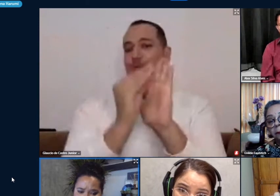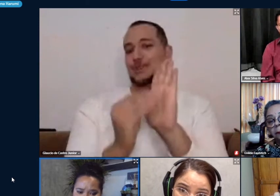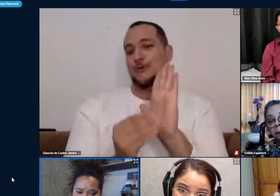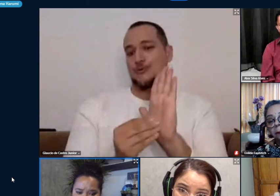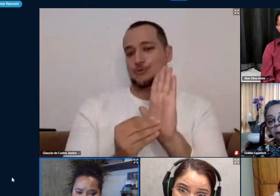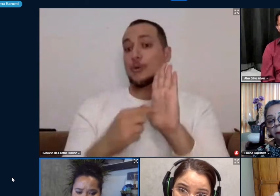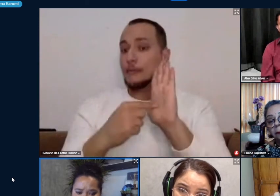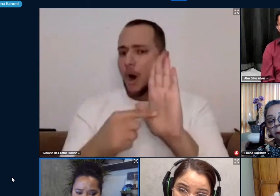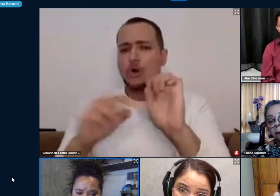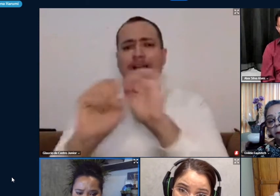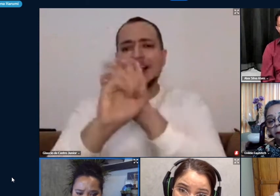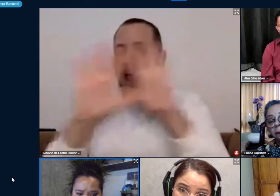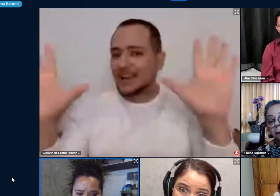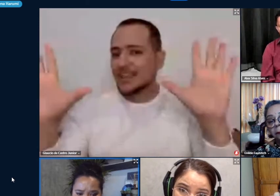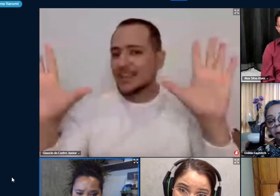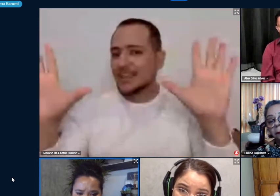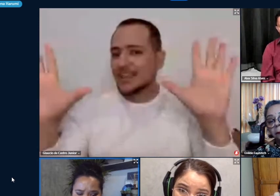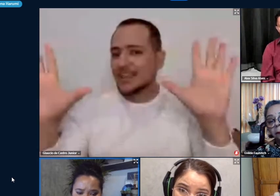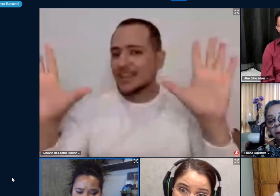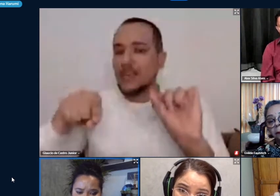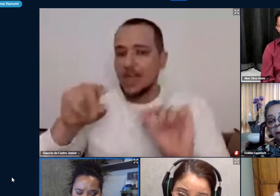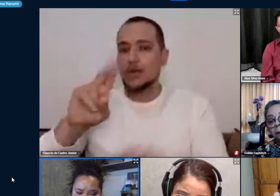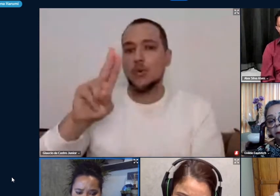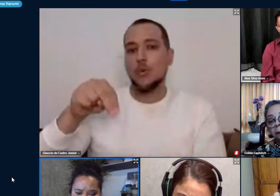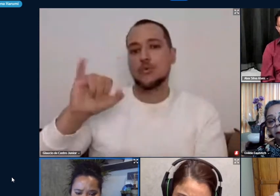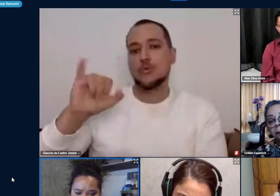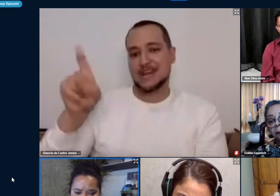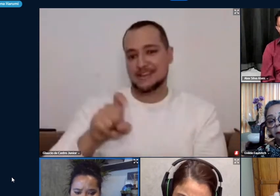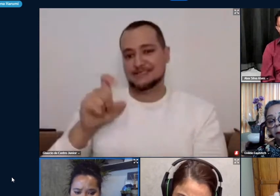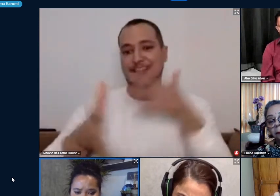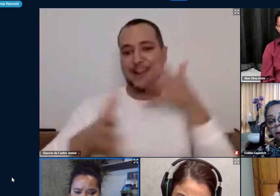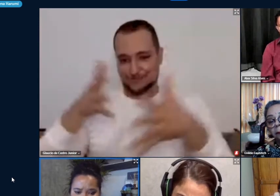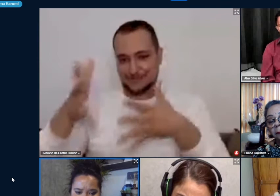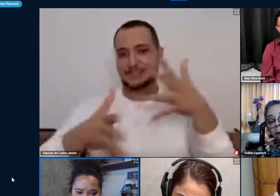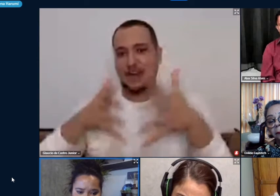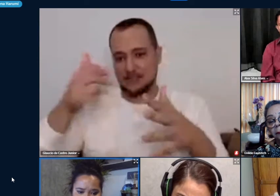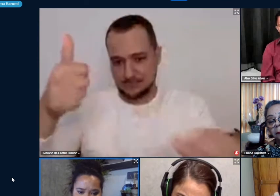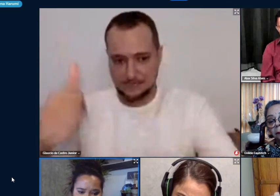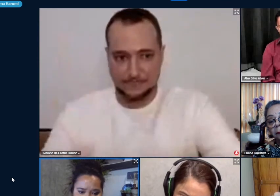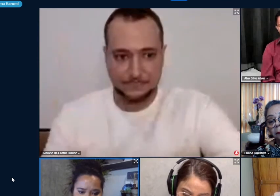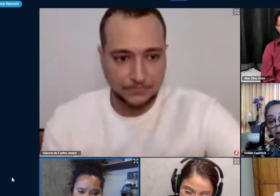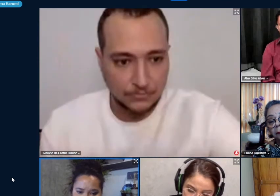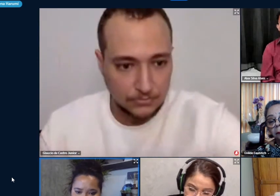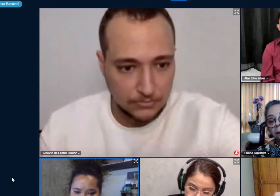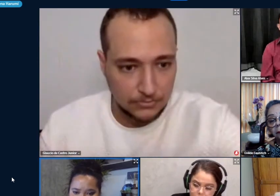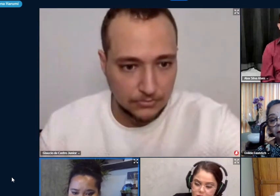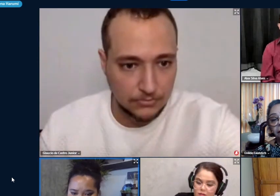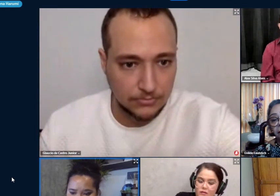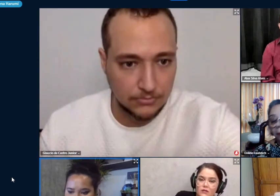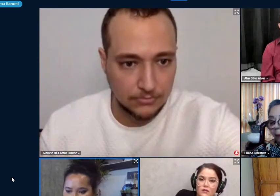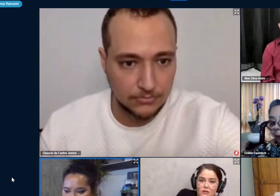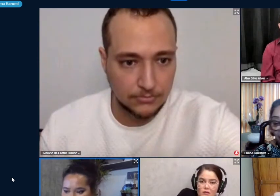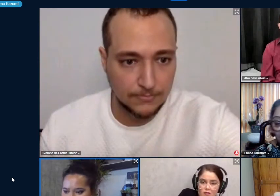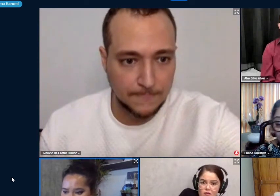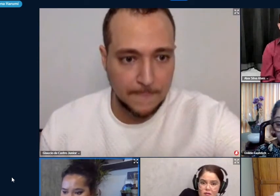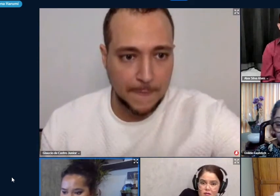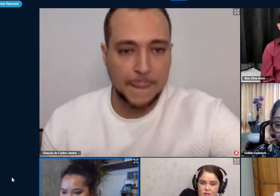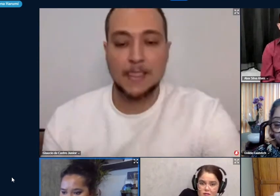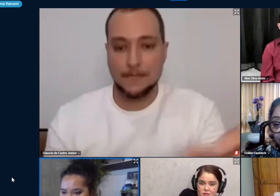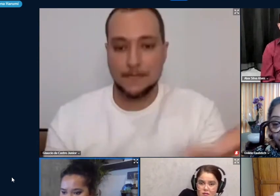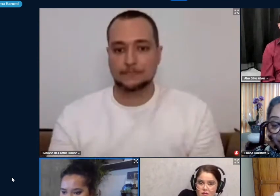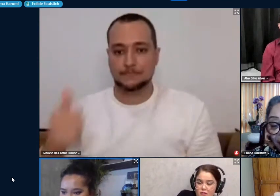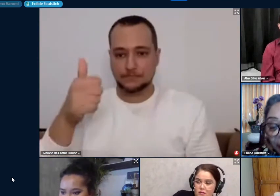dessa forma, né, com essa orientação, por fazer referência a outros sinais que já são utilizados na